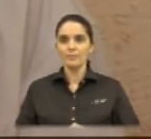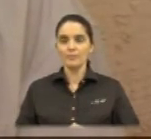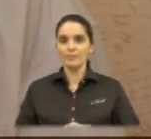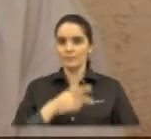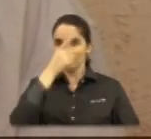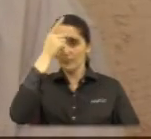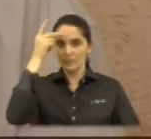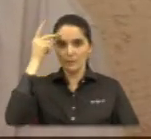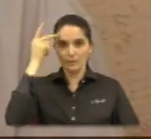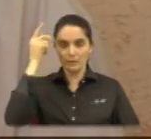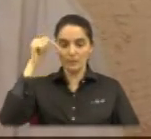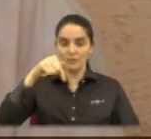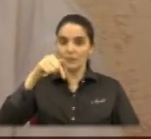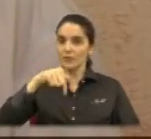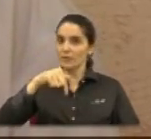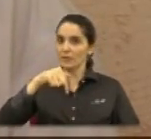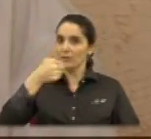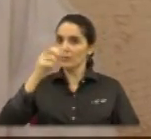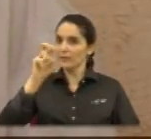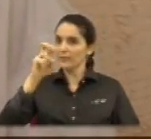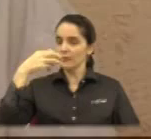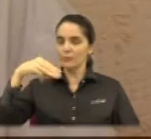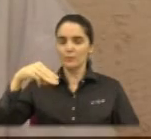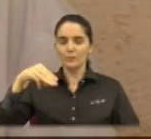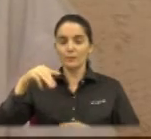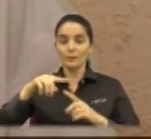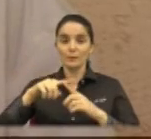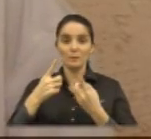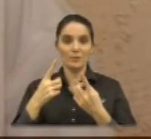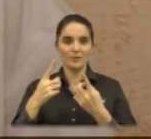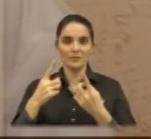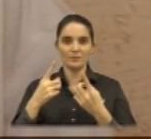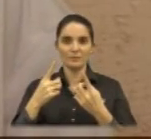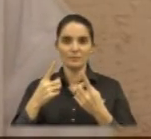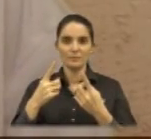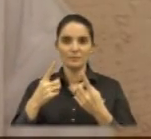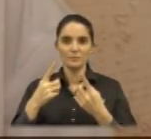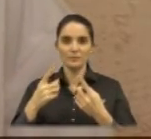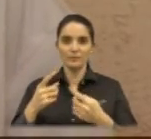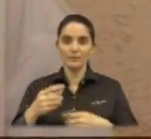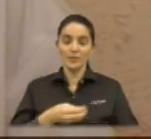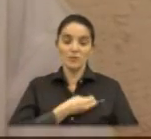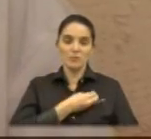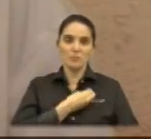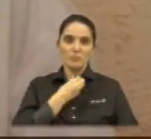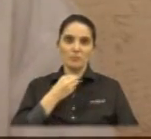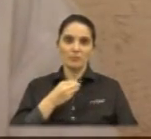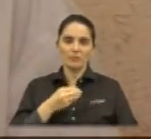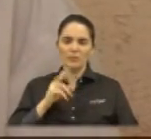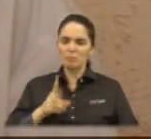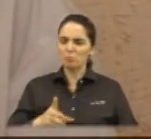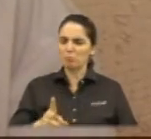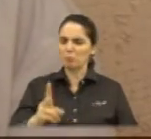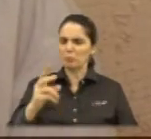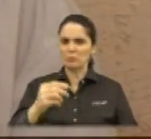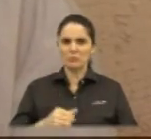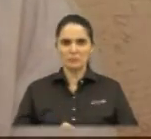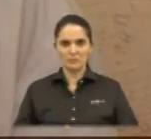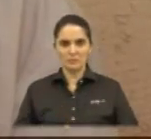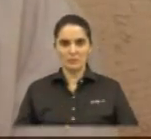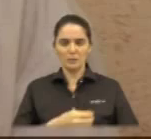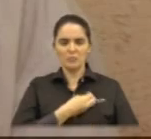tempo todo. Então foi de um significado muito bonito. E